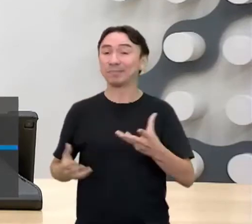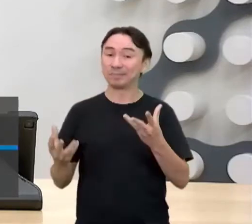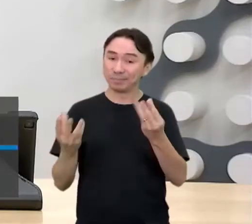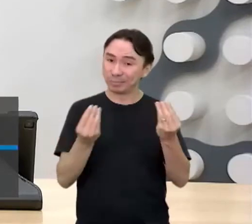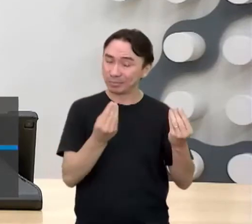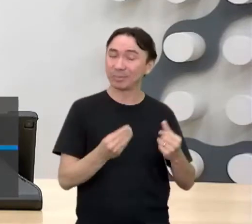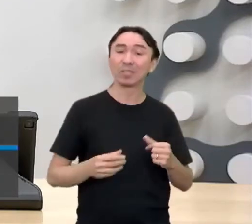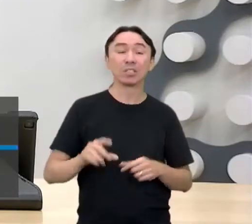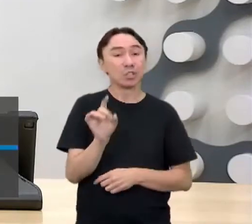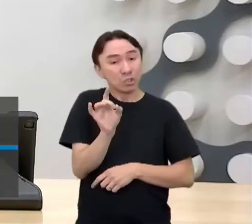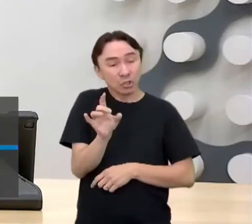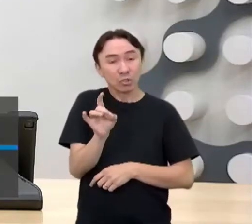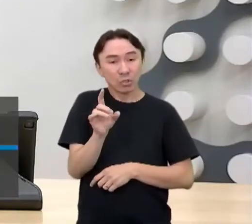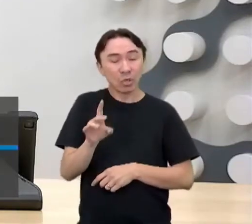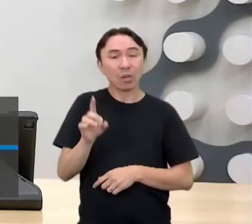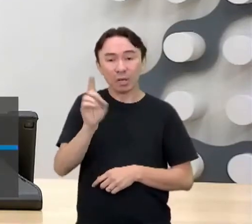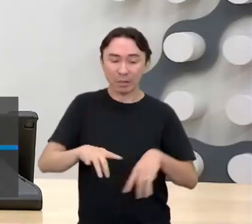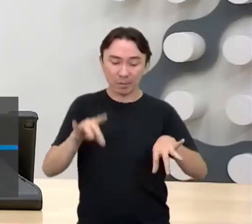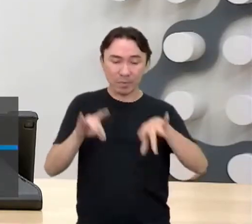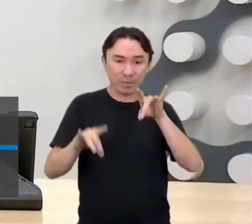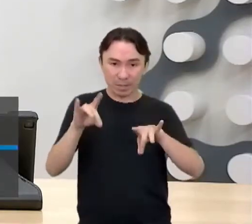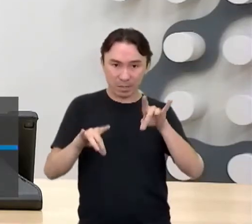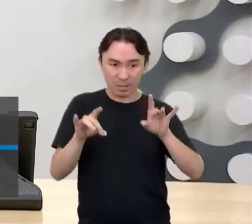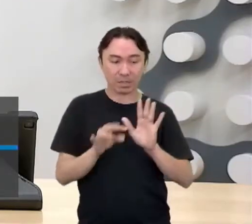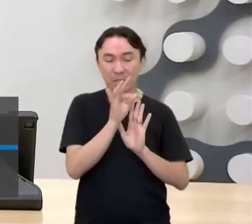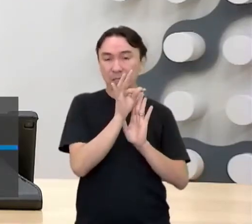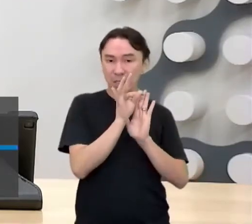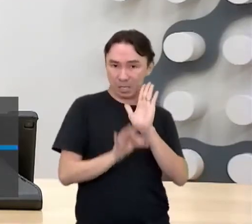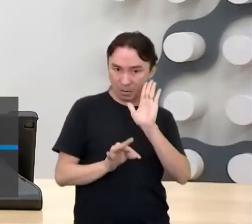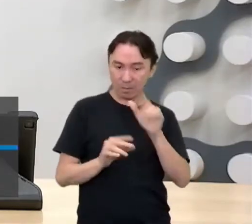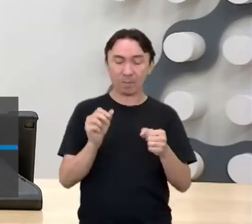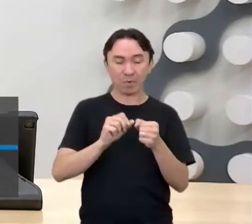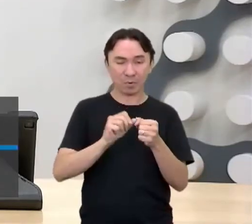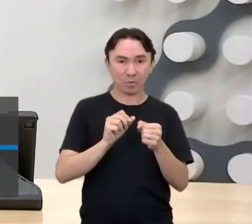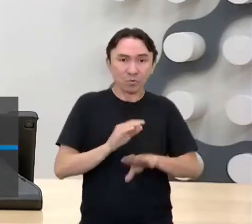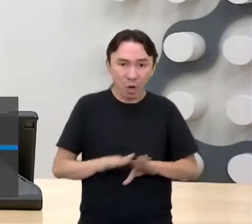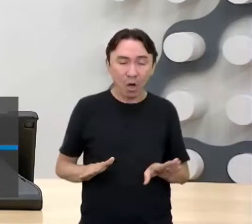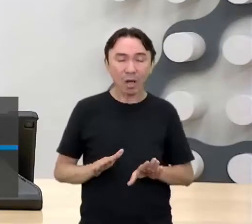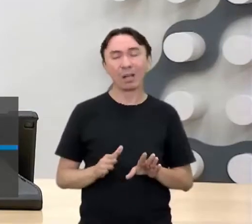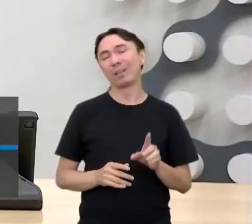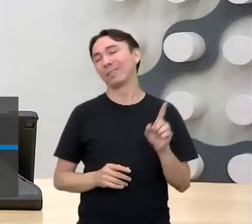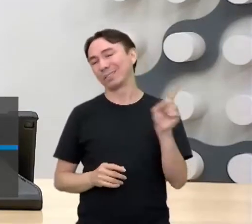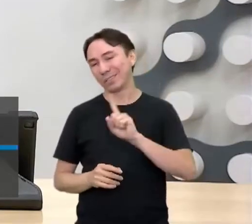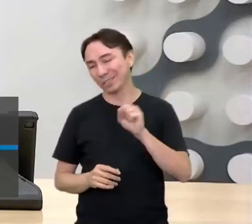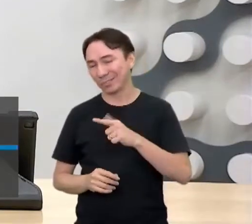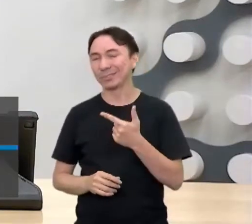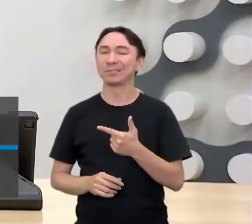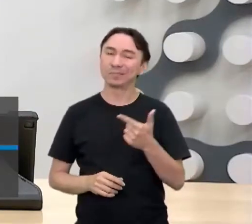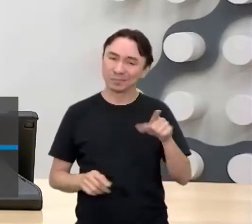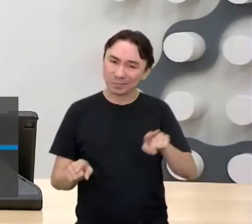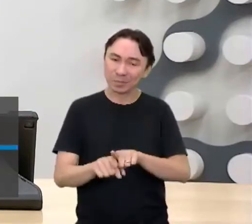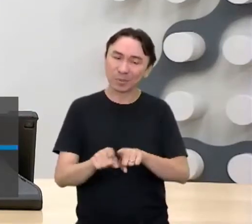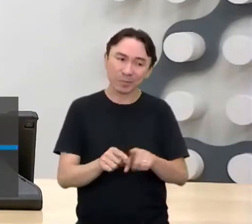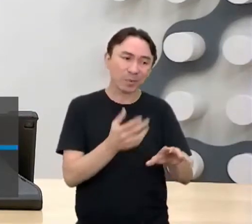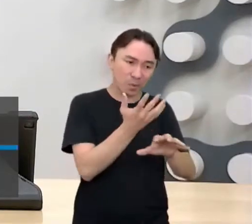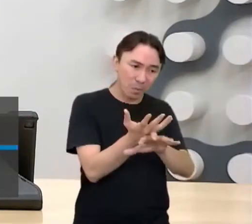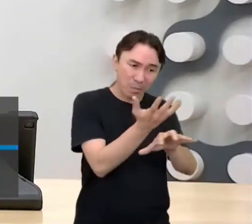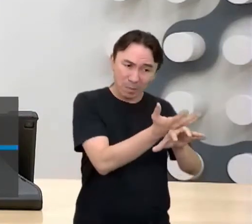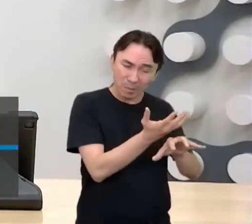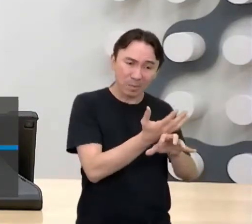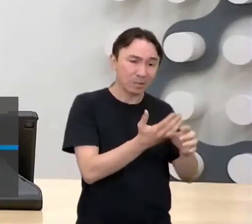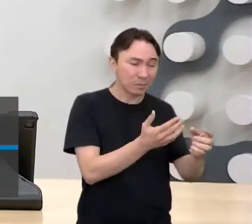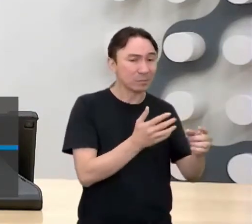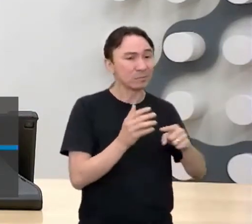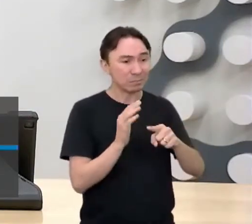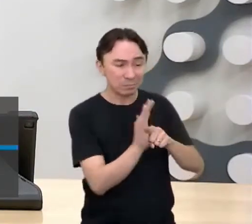componente oficina de produções textuais. Vale lembrar que os outros componentes têm trabalhado de forma colaborativa para que a gente tenha aí um